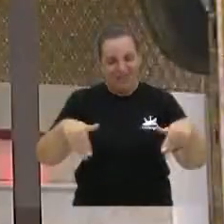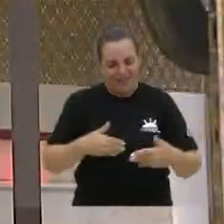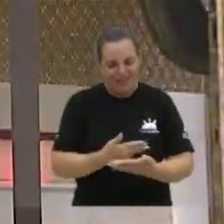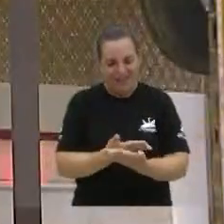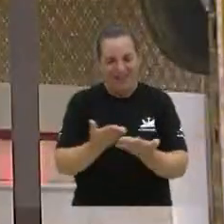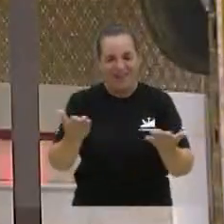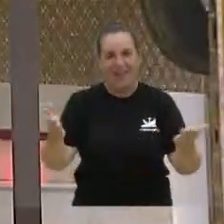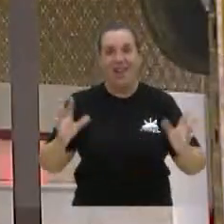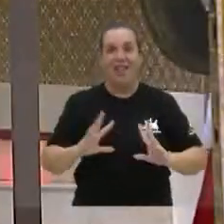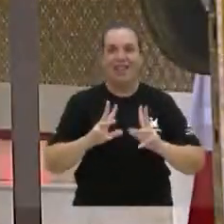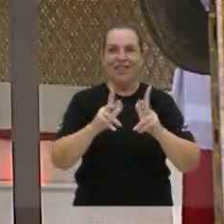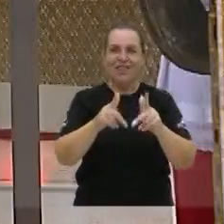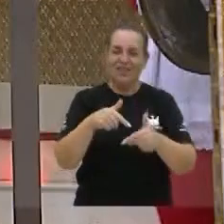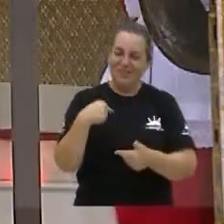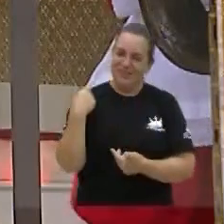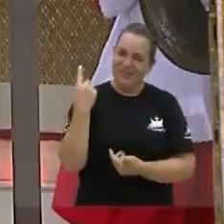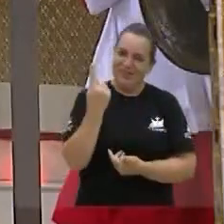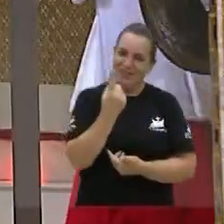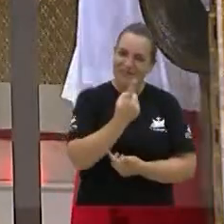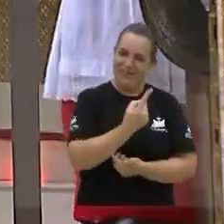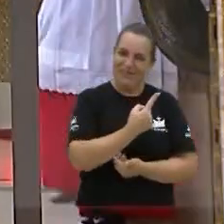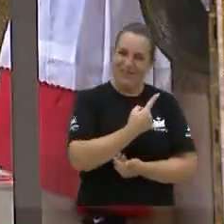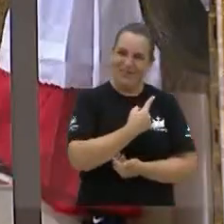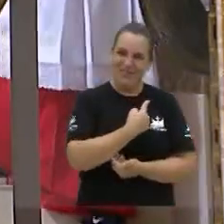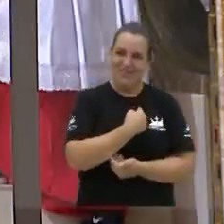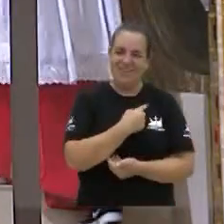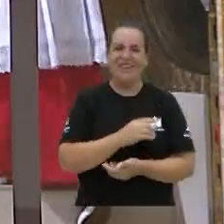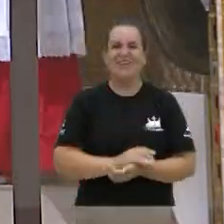paz na terra.